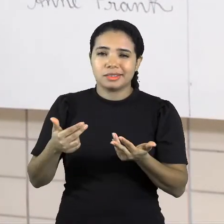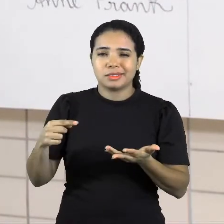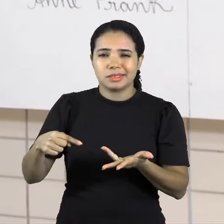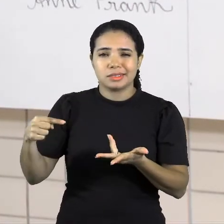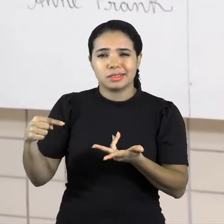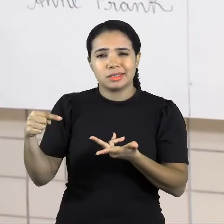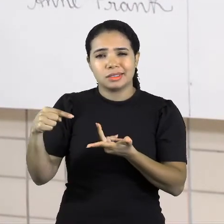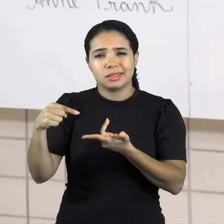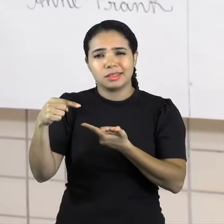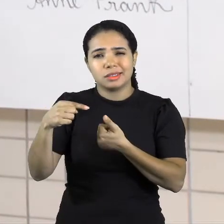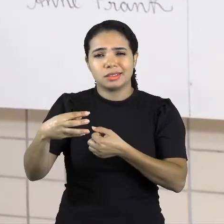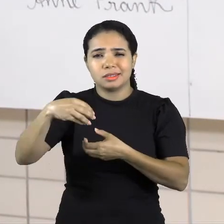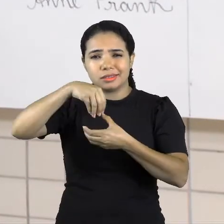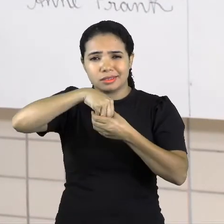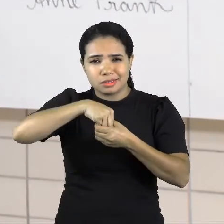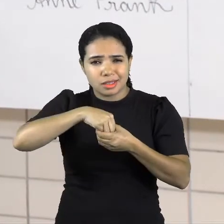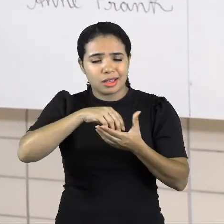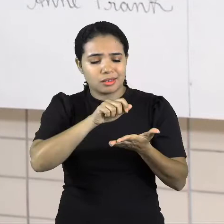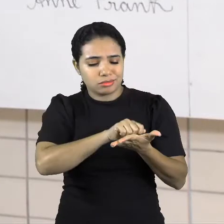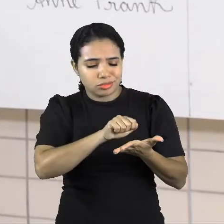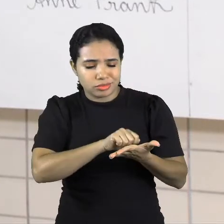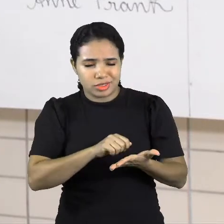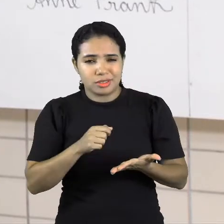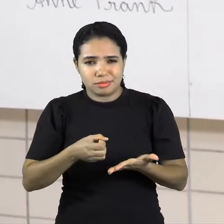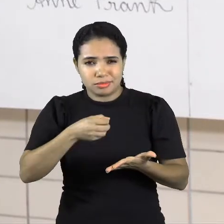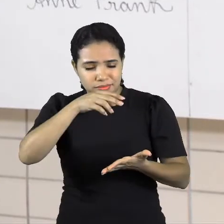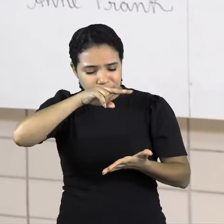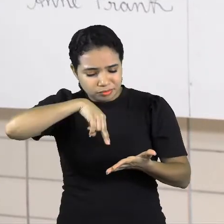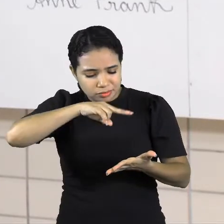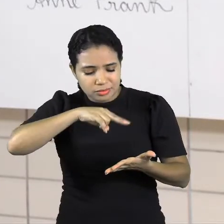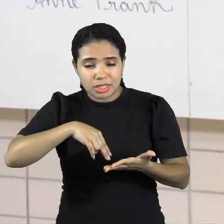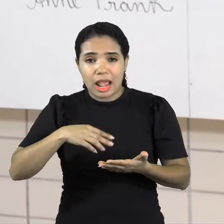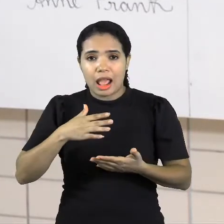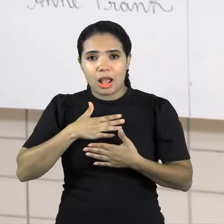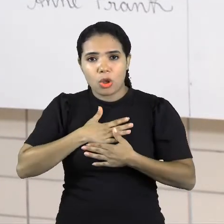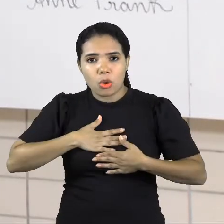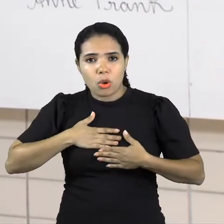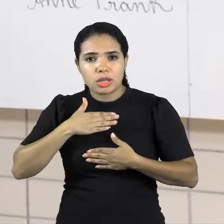ter um sentimento mais profundo pelo pai do que pela mãe. Então,